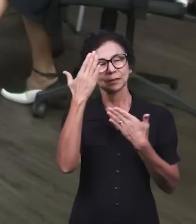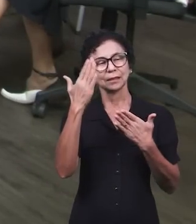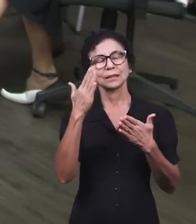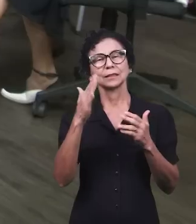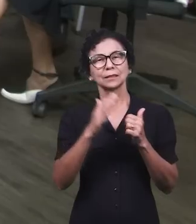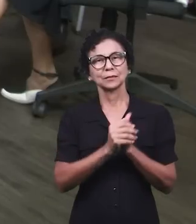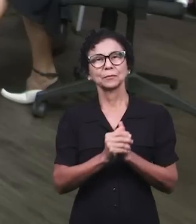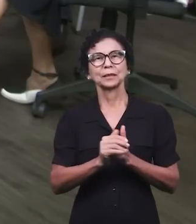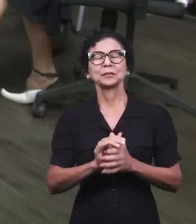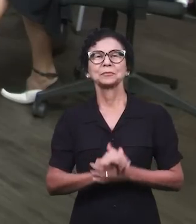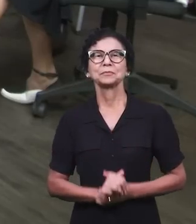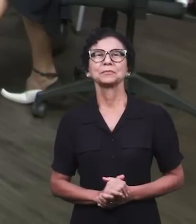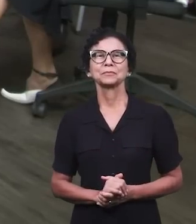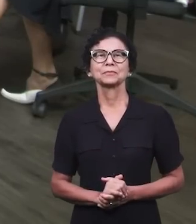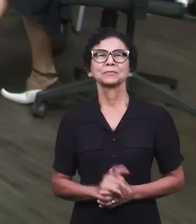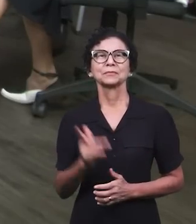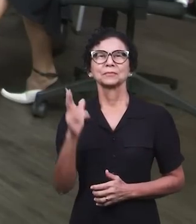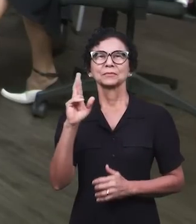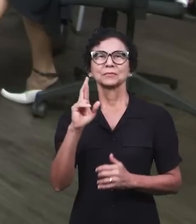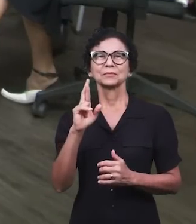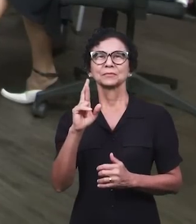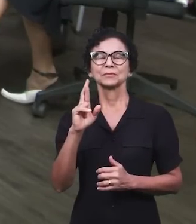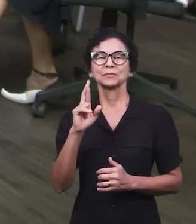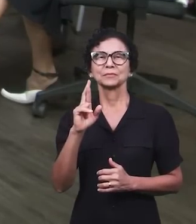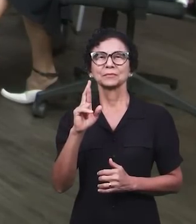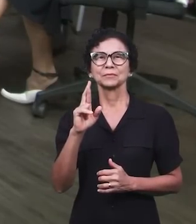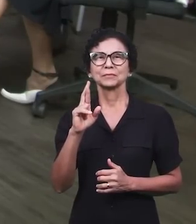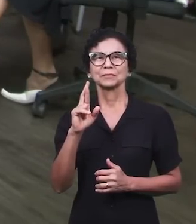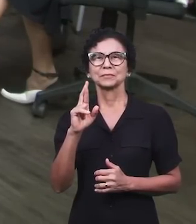Obrigado. Amém, pastor Josias. Eu agradeço a oportunidade de estar